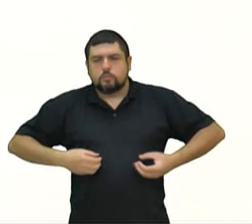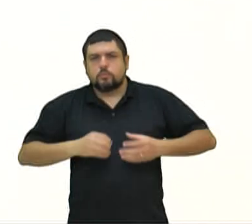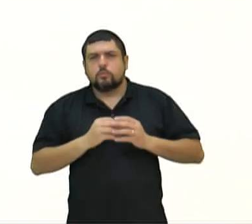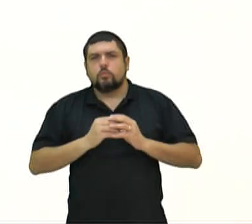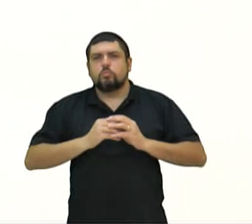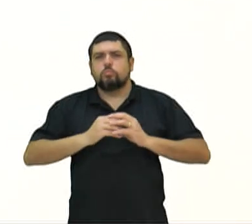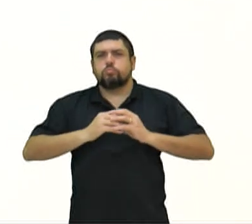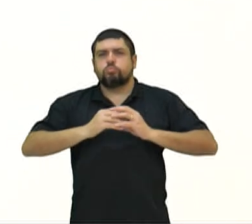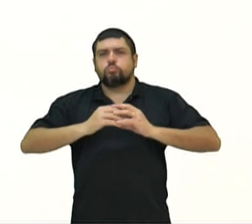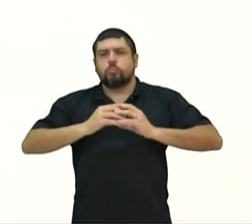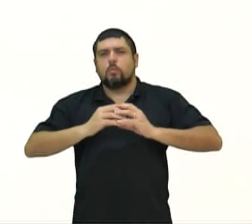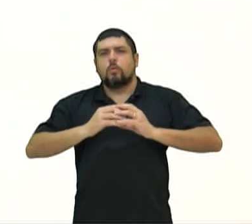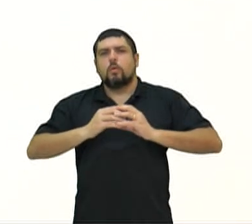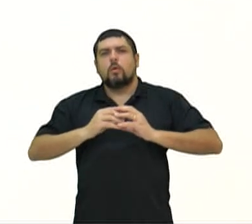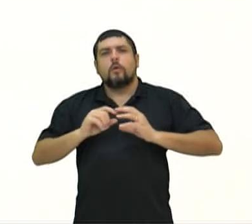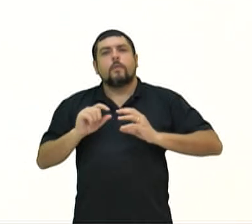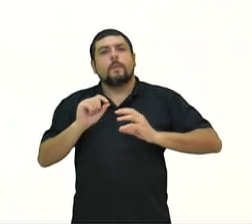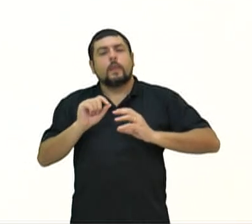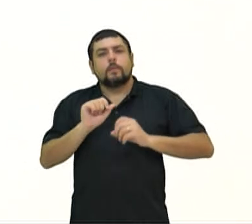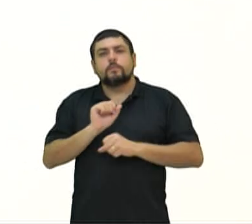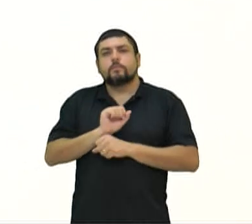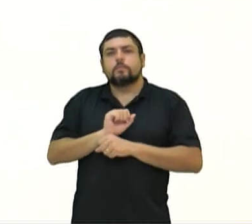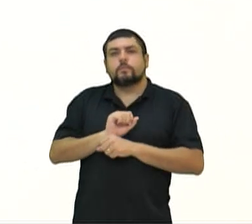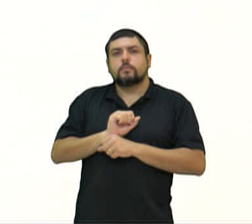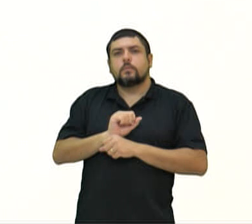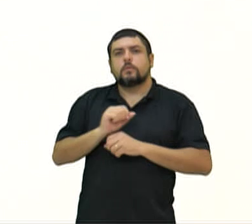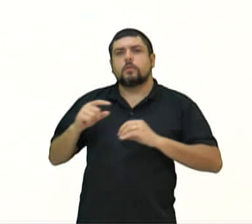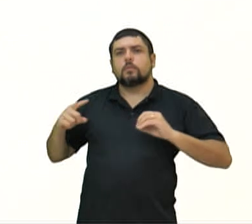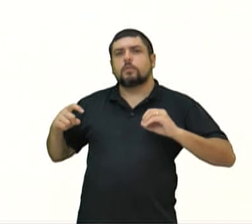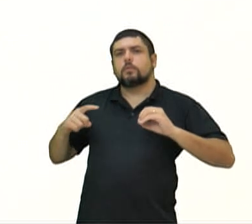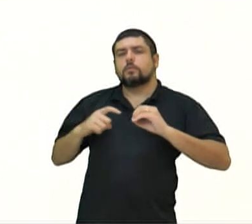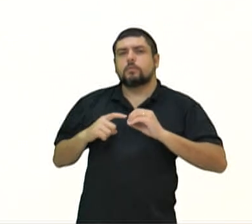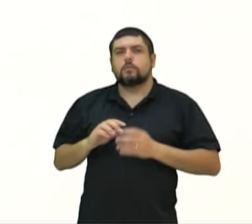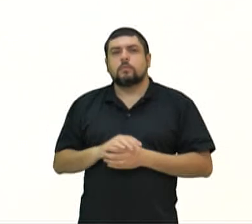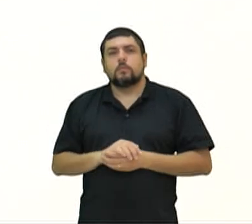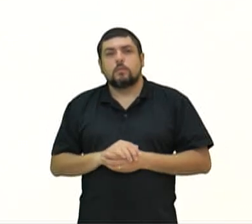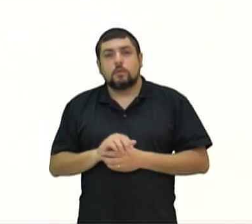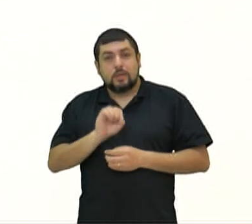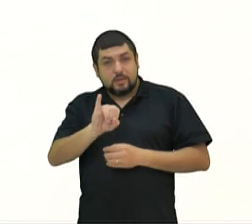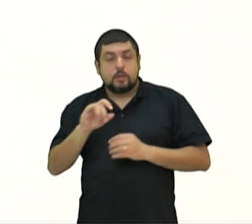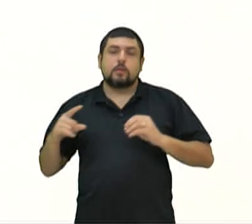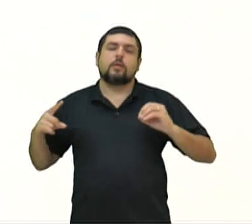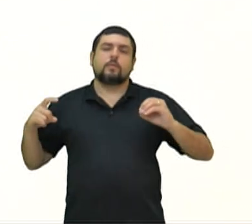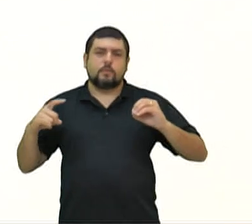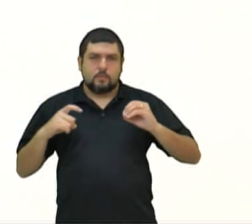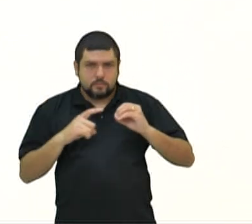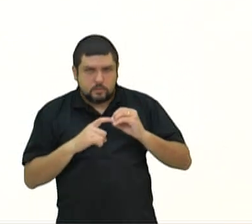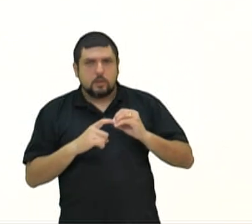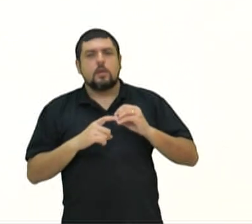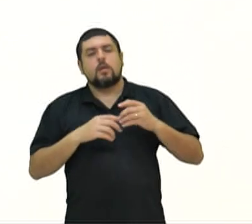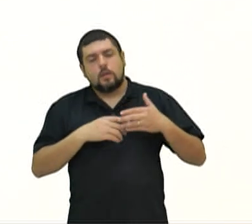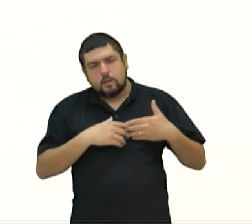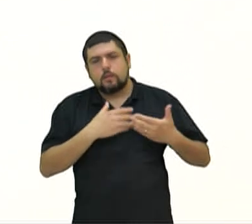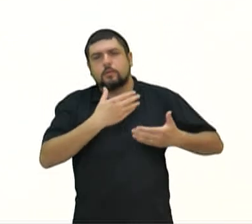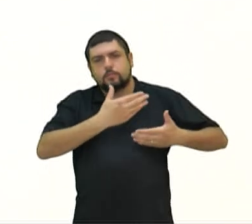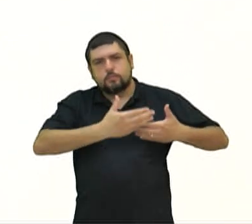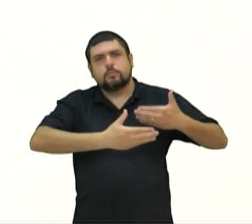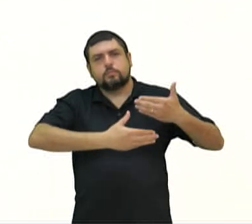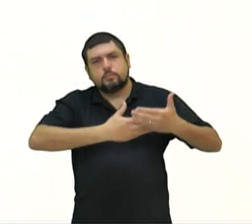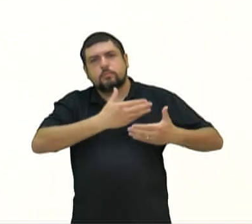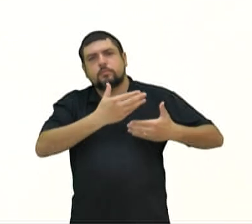fase onde ele vai ficar aguardando ser fecundado. Caso seja, né, a gente vai ter todo aquele processo lá